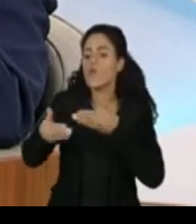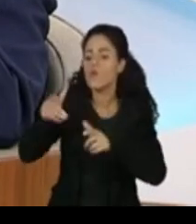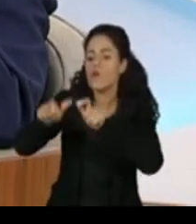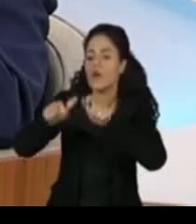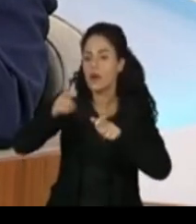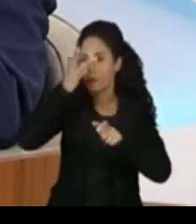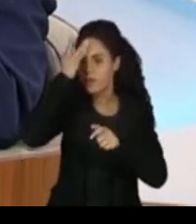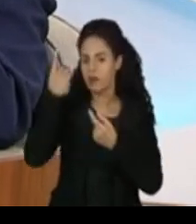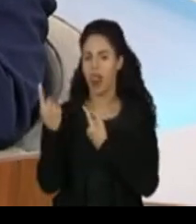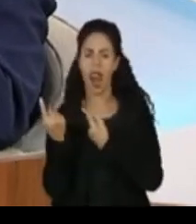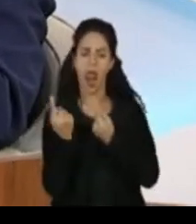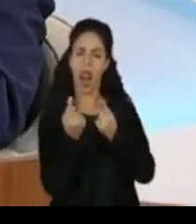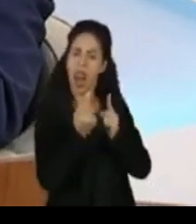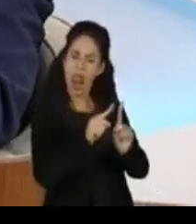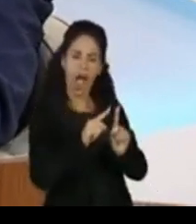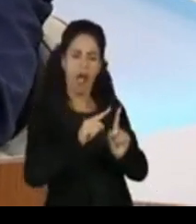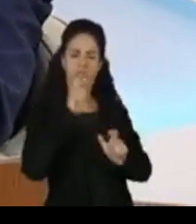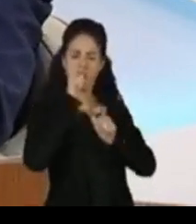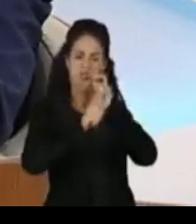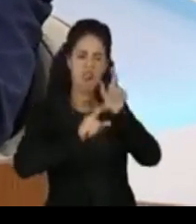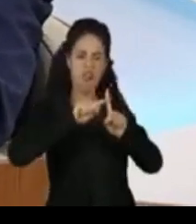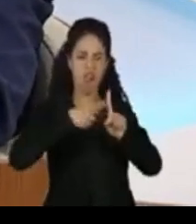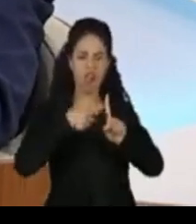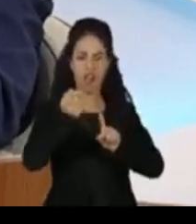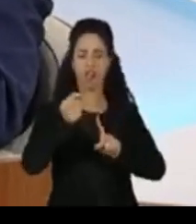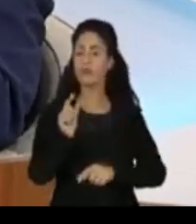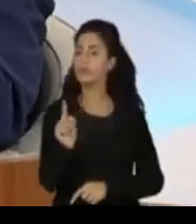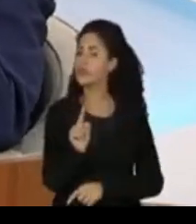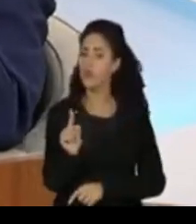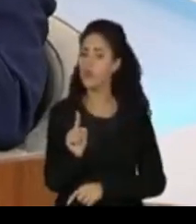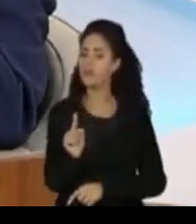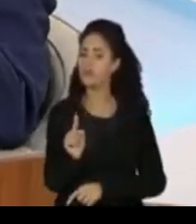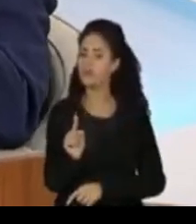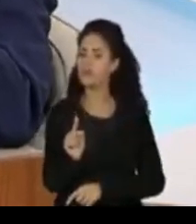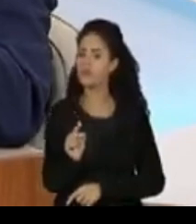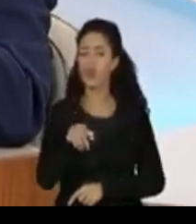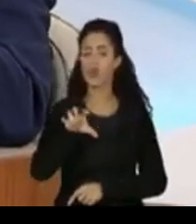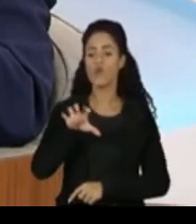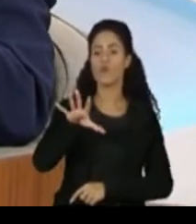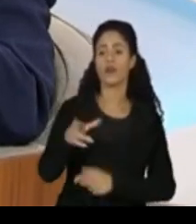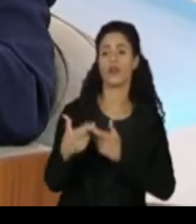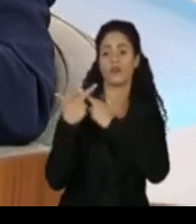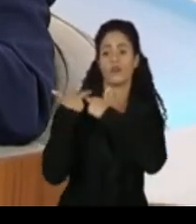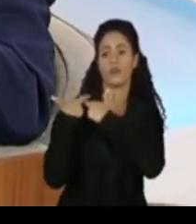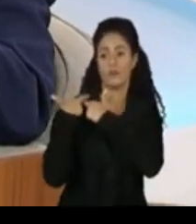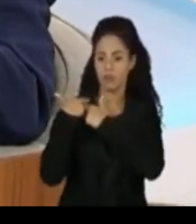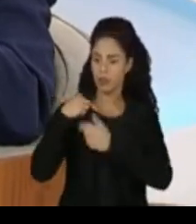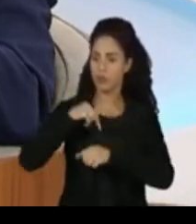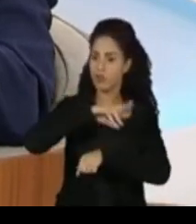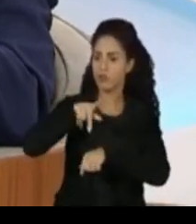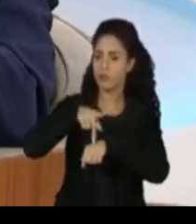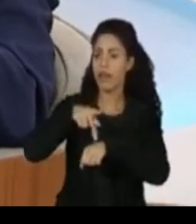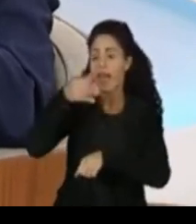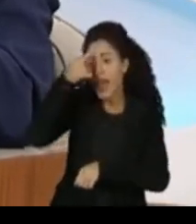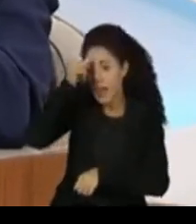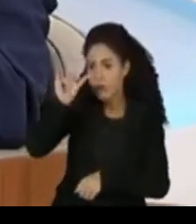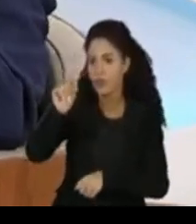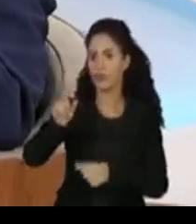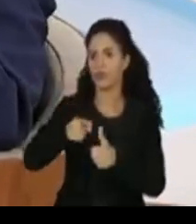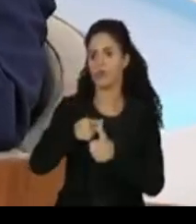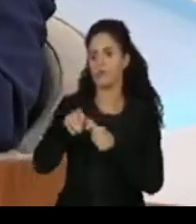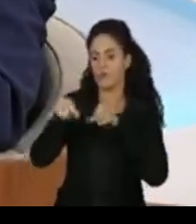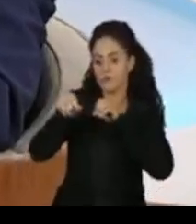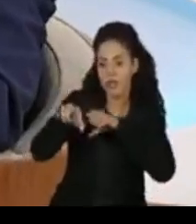deve ser contra o aborto ninguém é a favor do aborto Portanto o papel do estado é evitar que ele ocorra dando